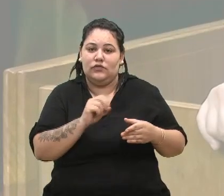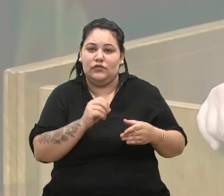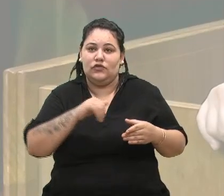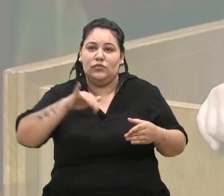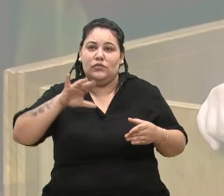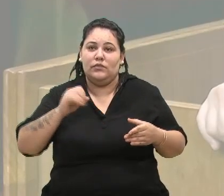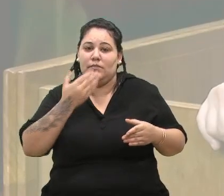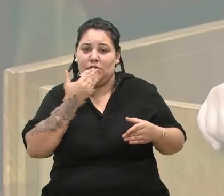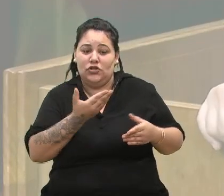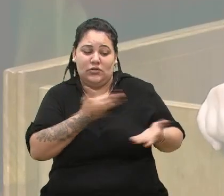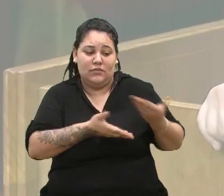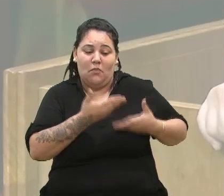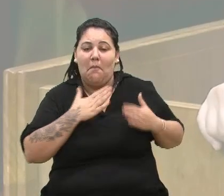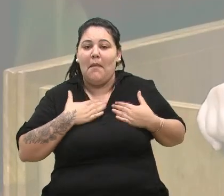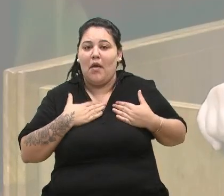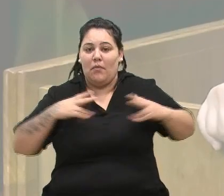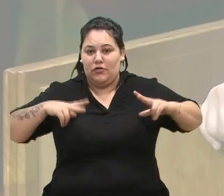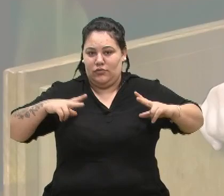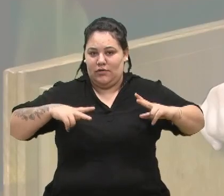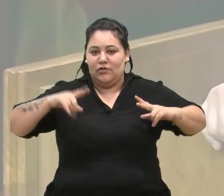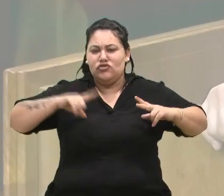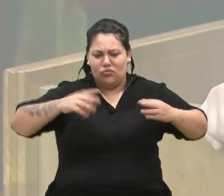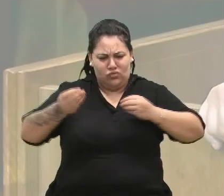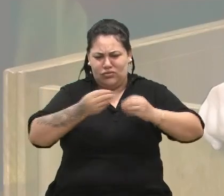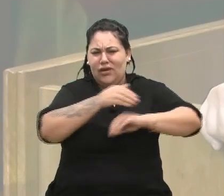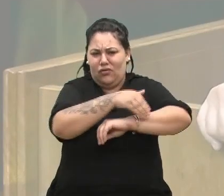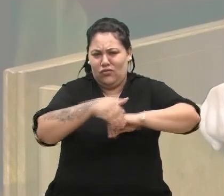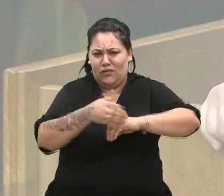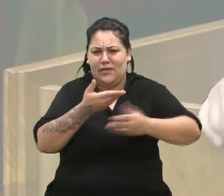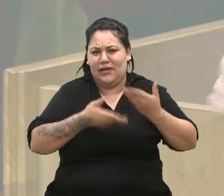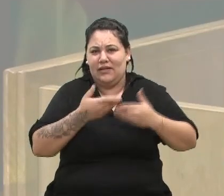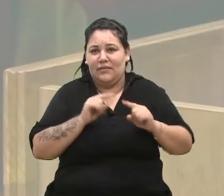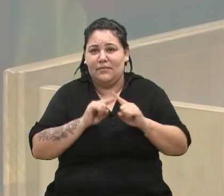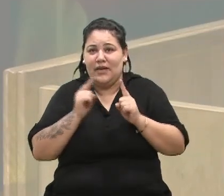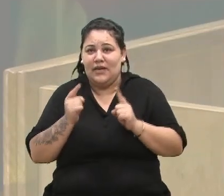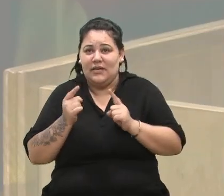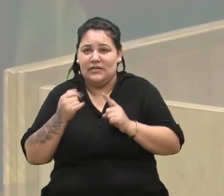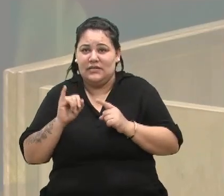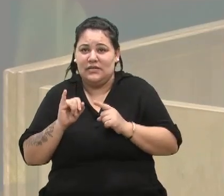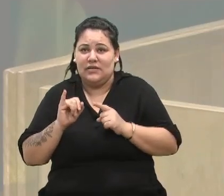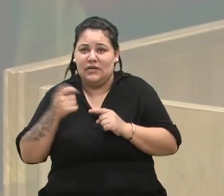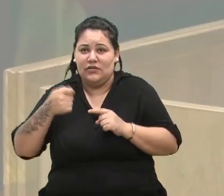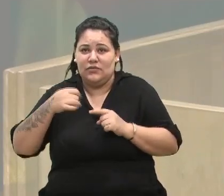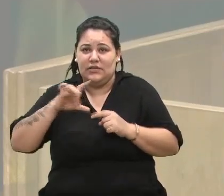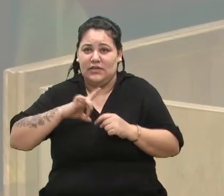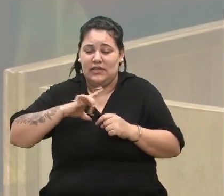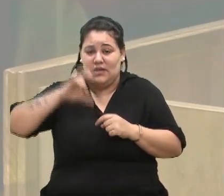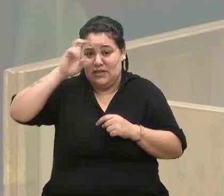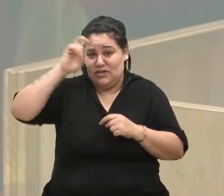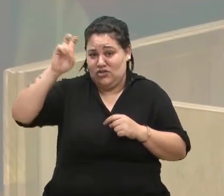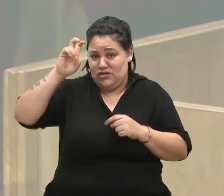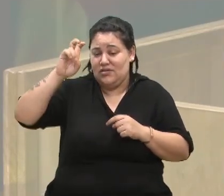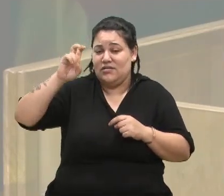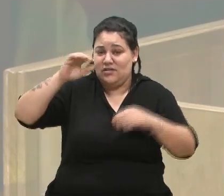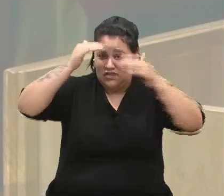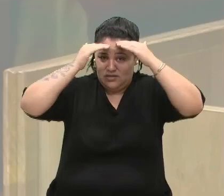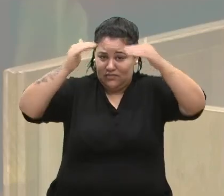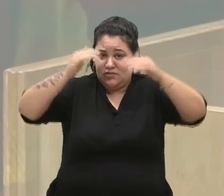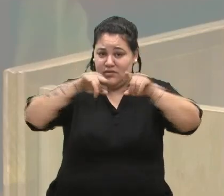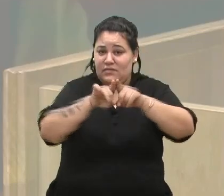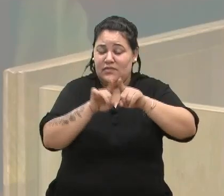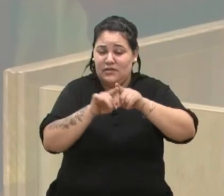meus, que fosse para contemplar, tinha muitas ruas. Agora, se é para a gente tem que ter honestidade intelectual e também respeito aos recursos que a gente vai para